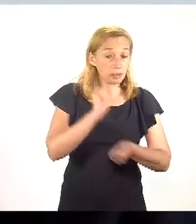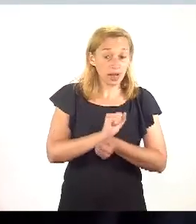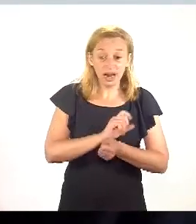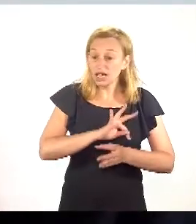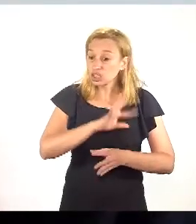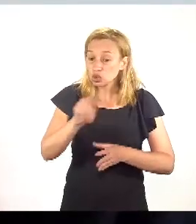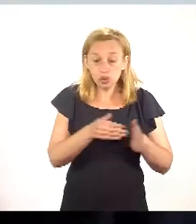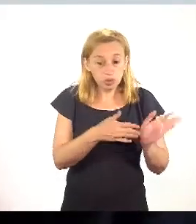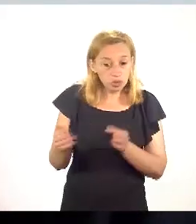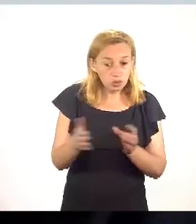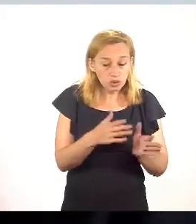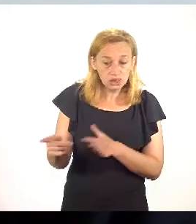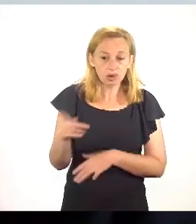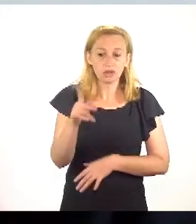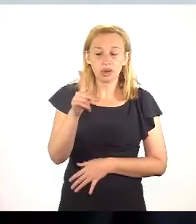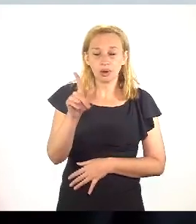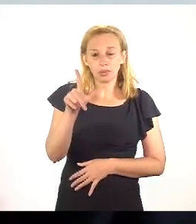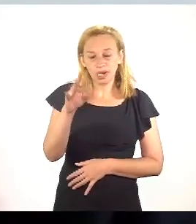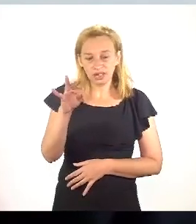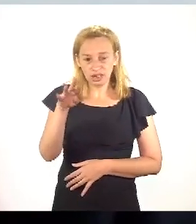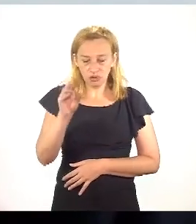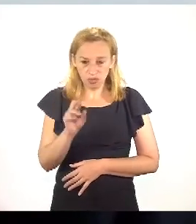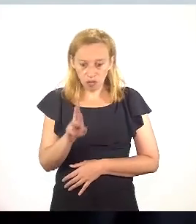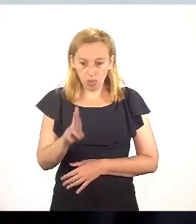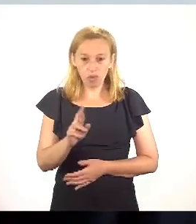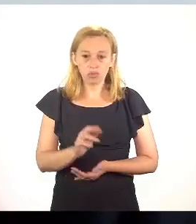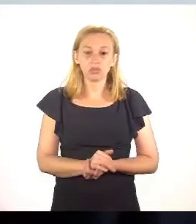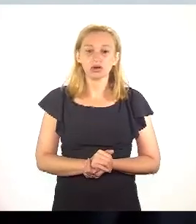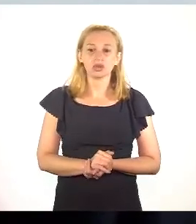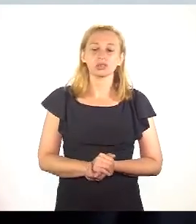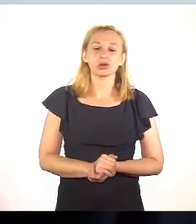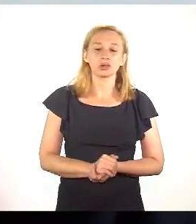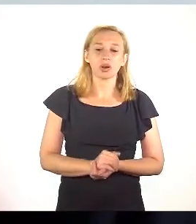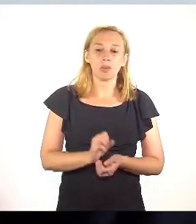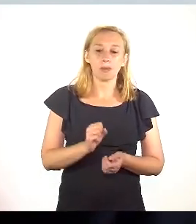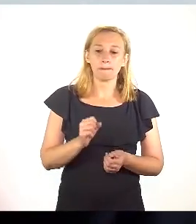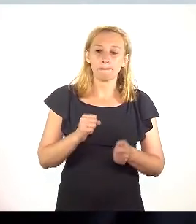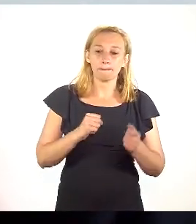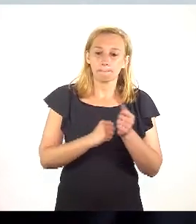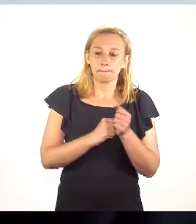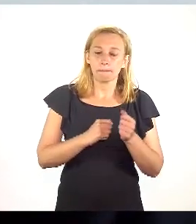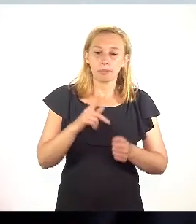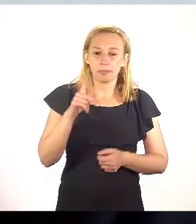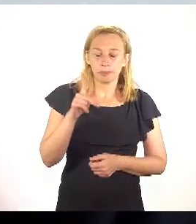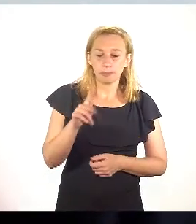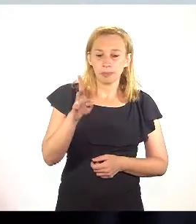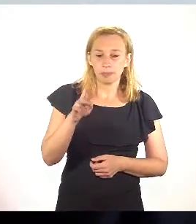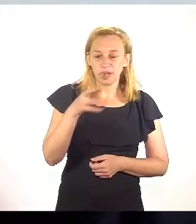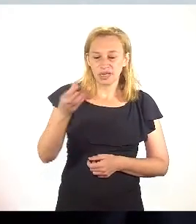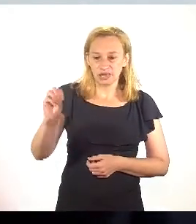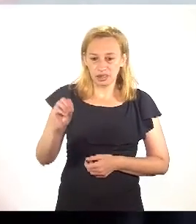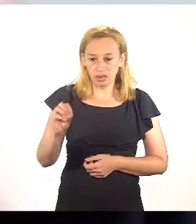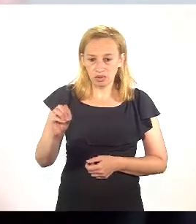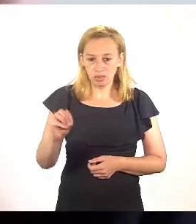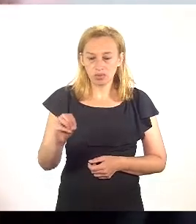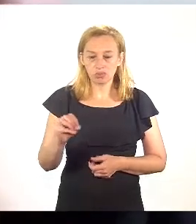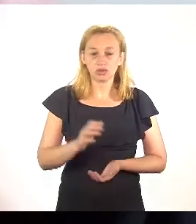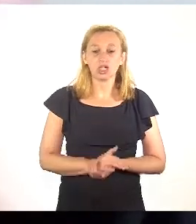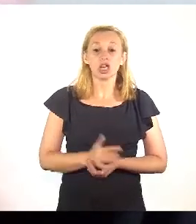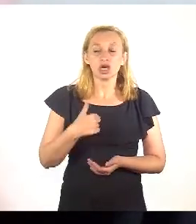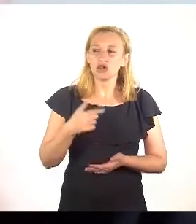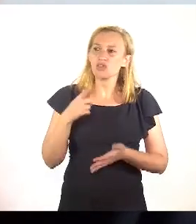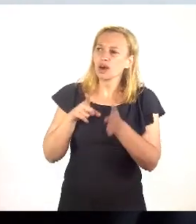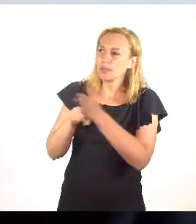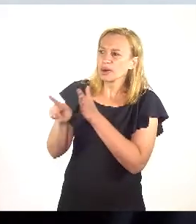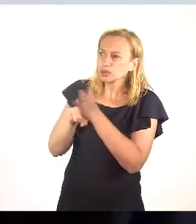da plataforma, para a gente poder fazer aquele reparo no flare, uma pressão absurda, era uma plataforma com uma produção muito alta, e eu ficava questionando ao